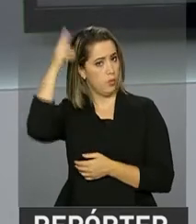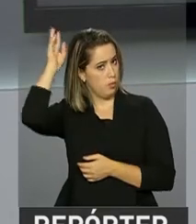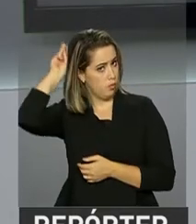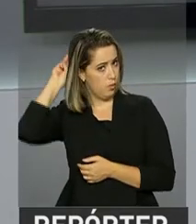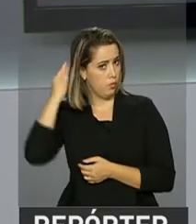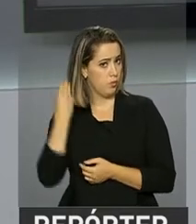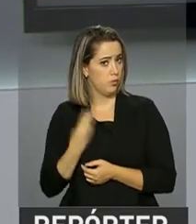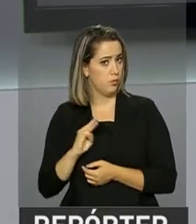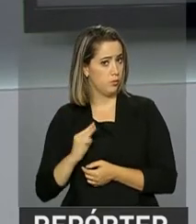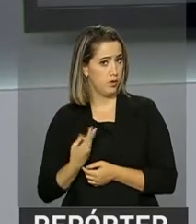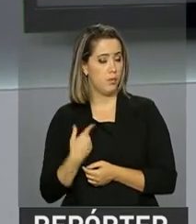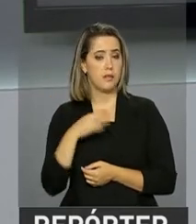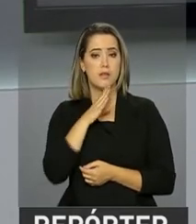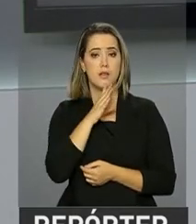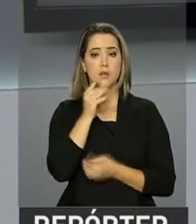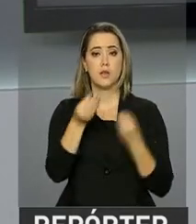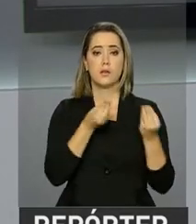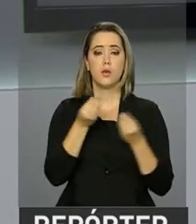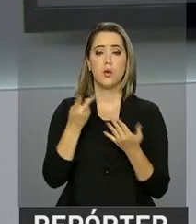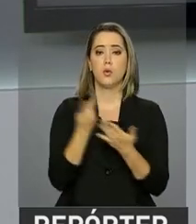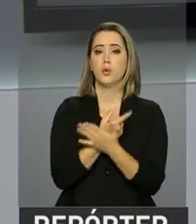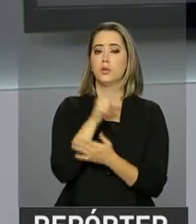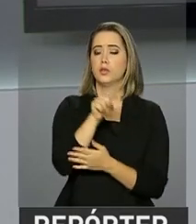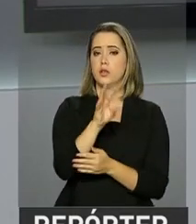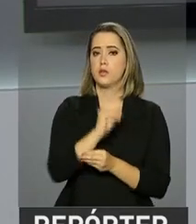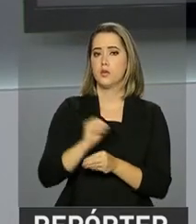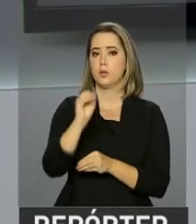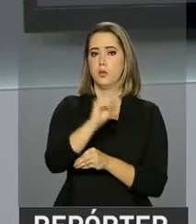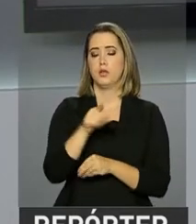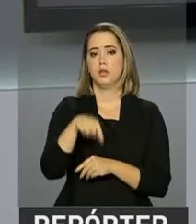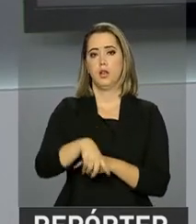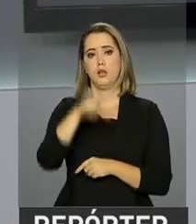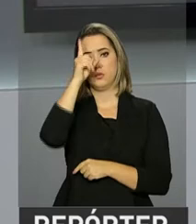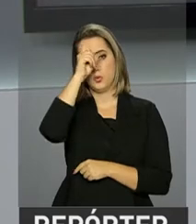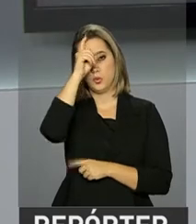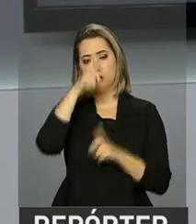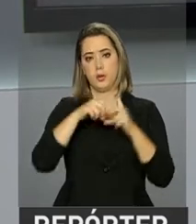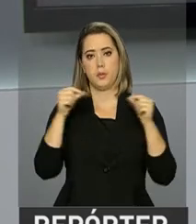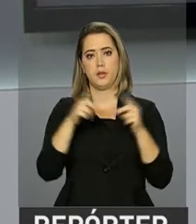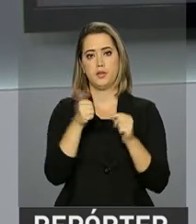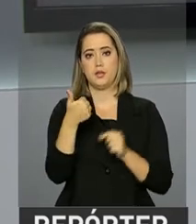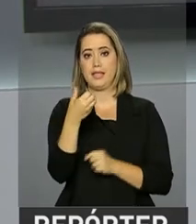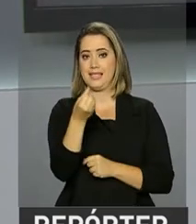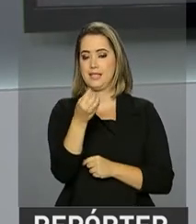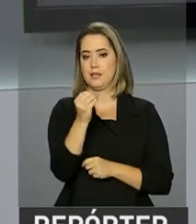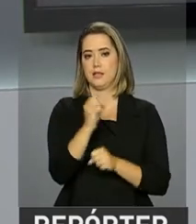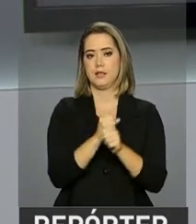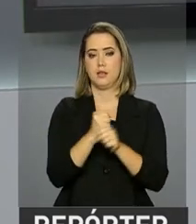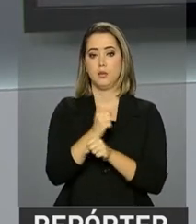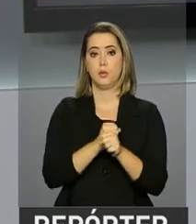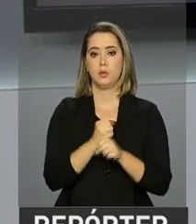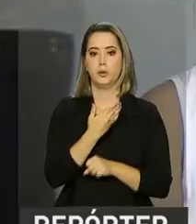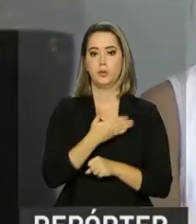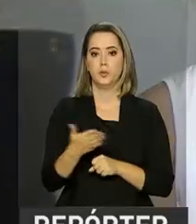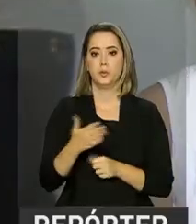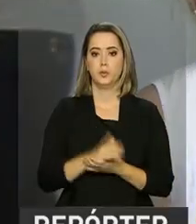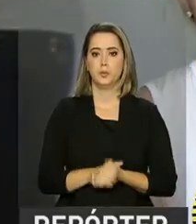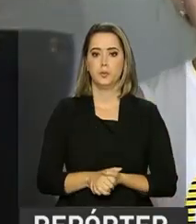em um hospital público de brasília que atende em média 160 crianças por ano